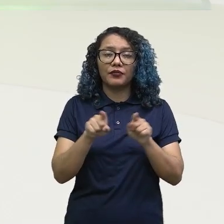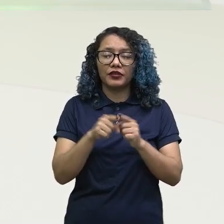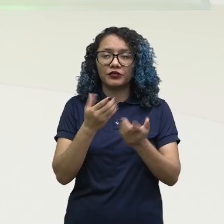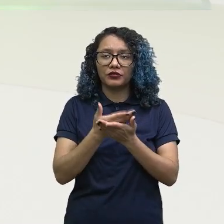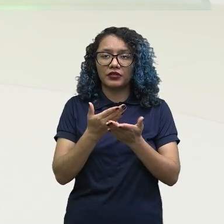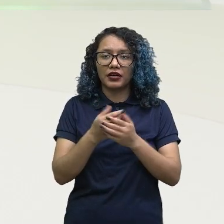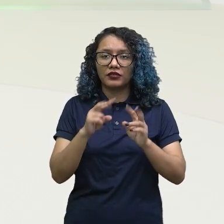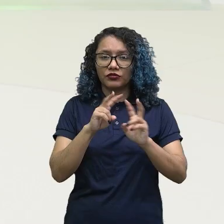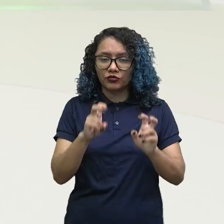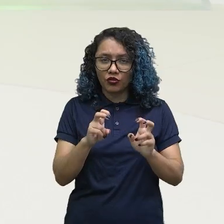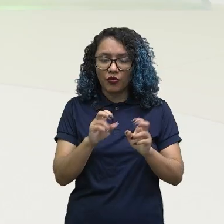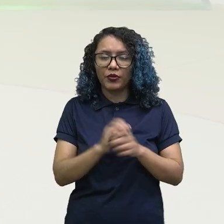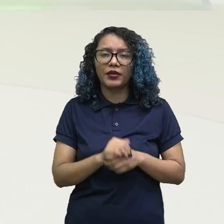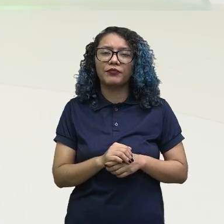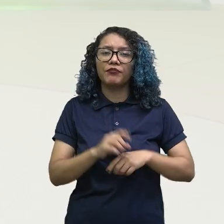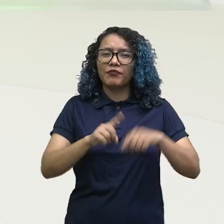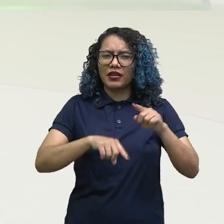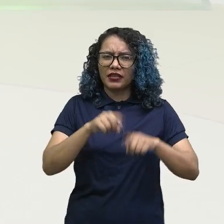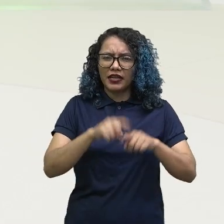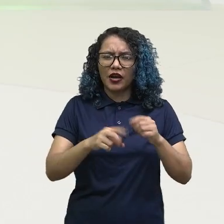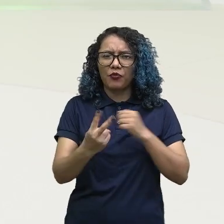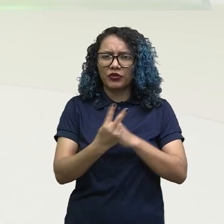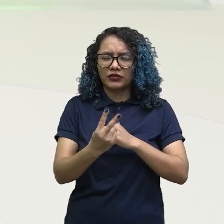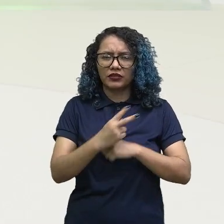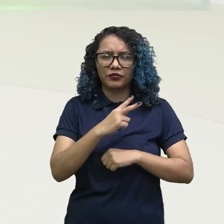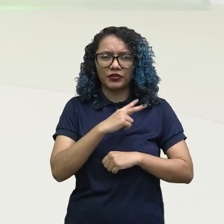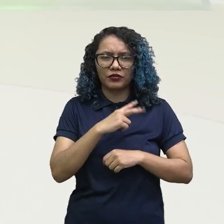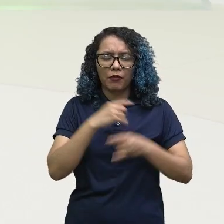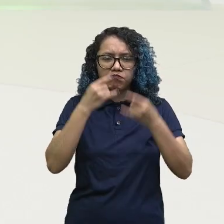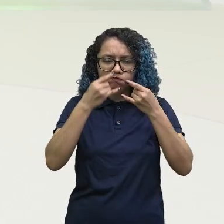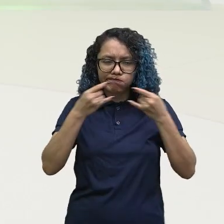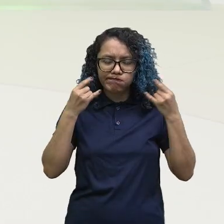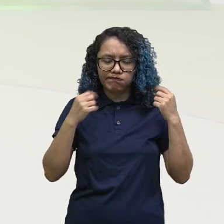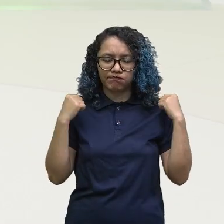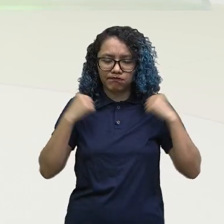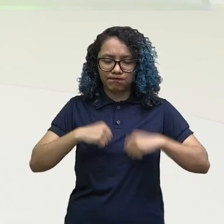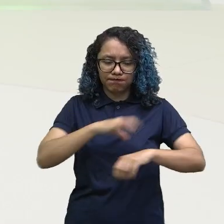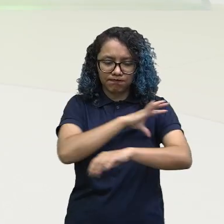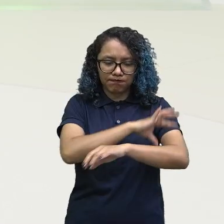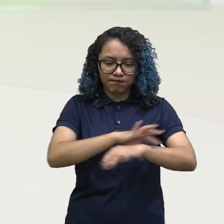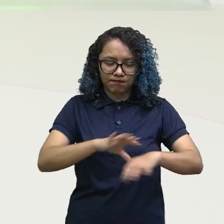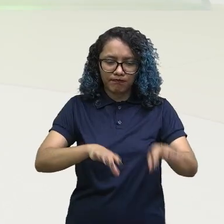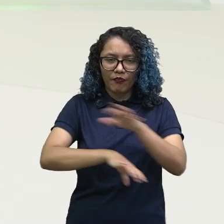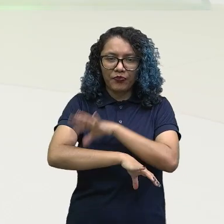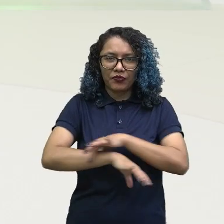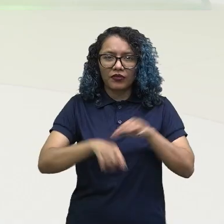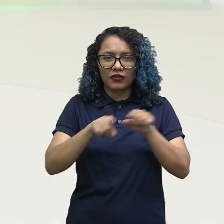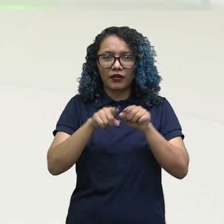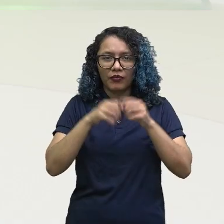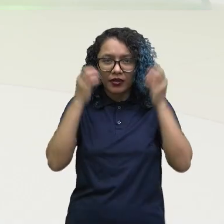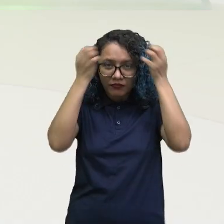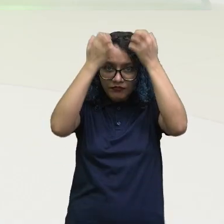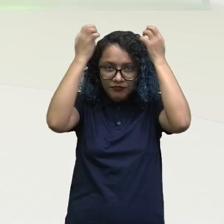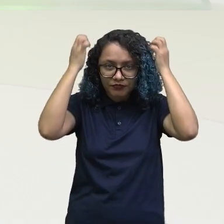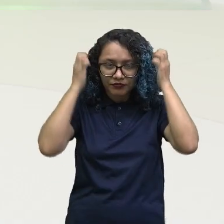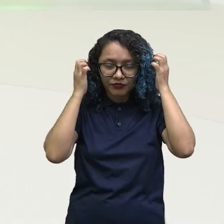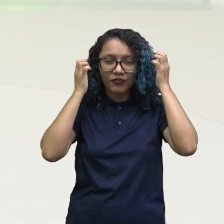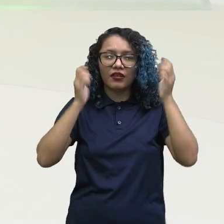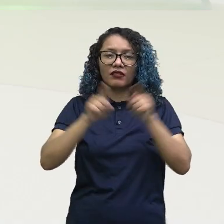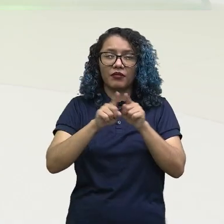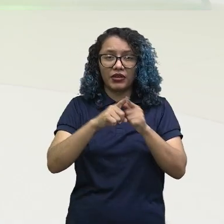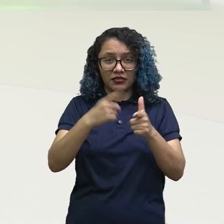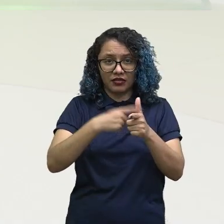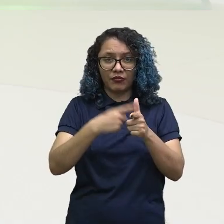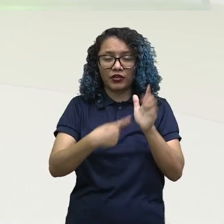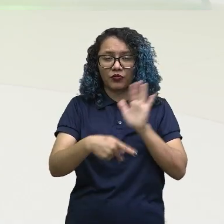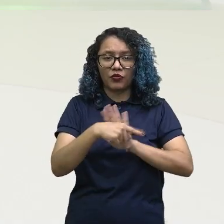proteção individual, que são luvas, máscara, né, jaleco, touca, também tem sapato específico para isso, e